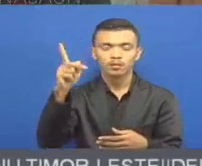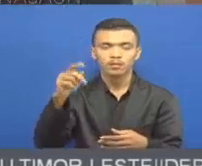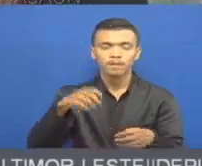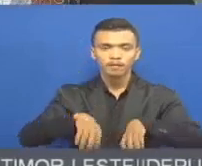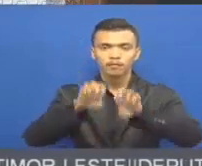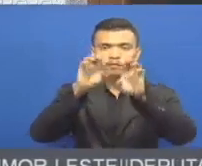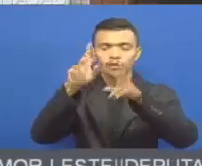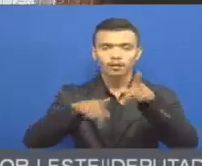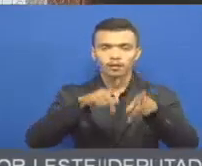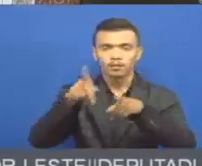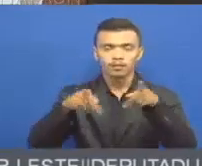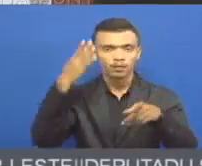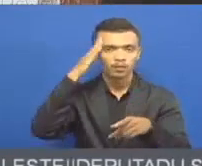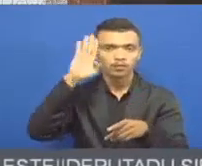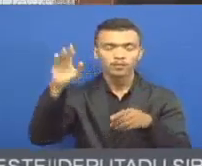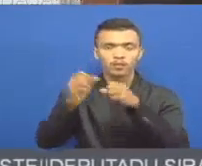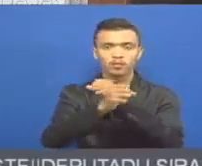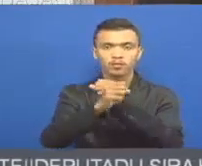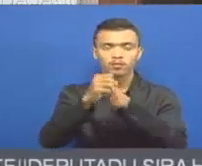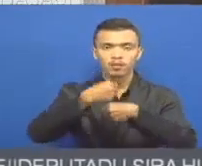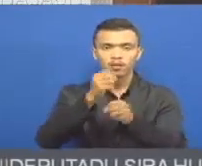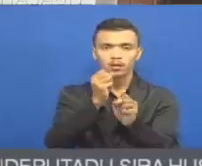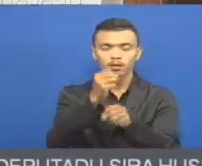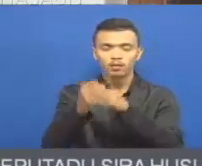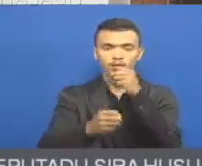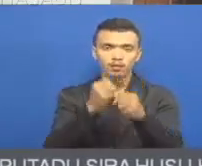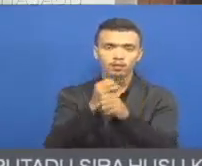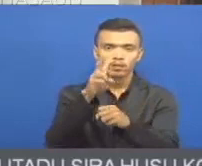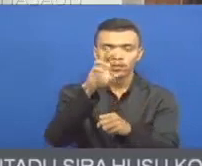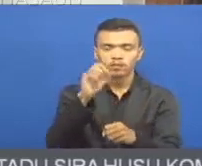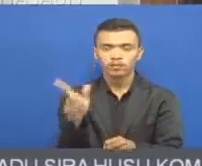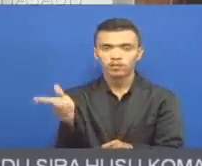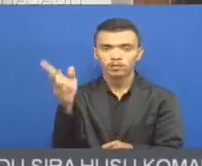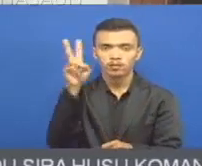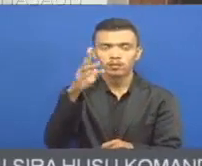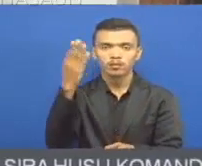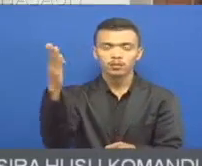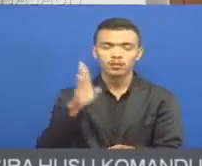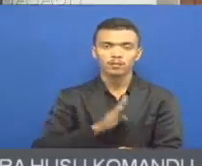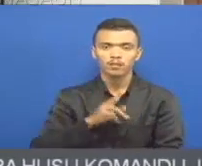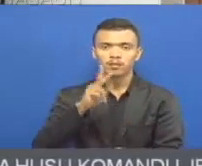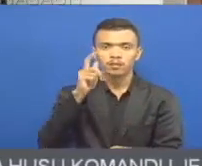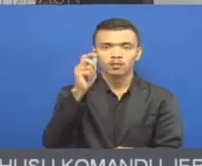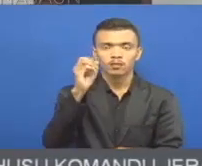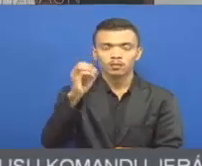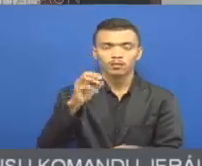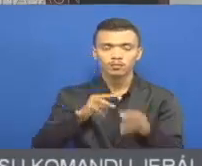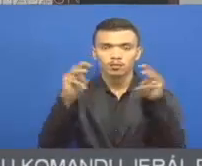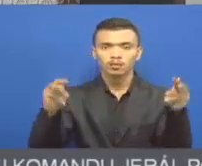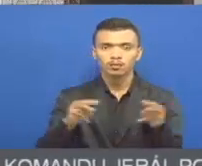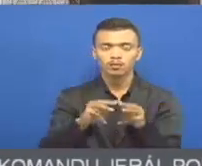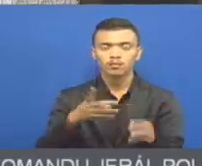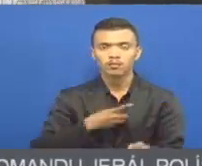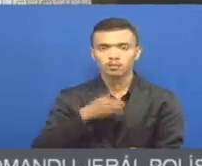humano nem, desconfia suspeito se cometa desde Tirang Rihungrua Rua Nulura Sengrua e a área Betol, município dele. João da